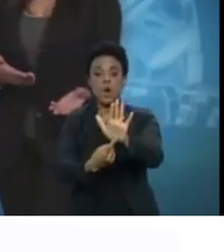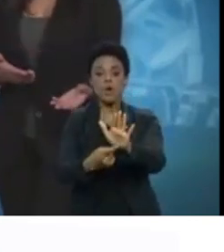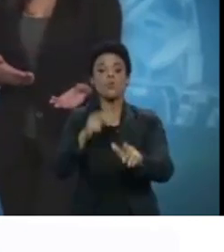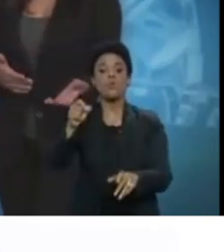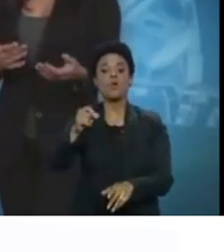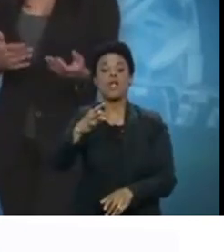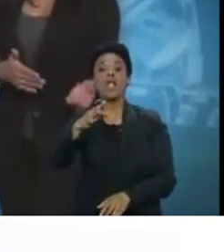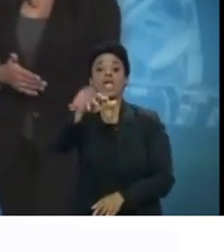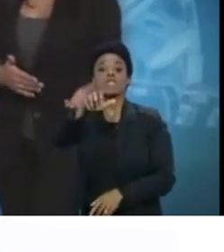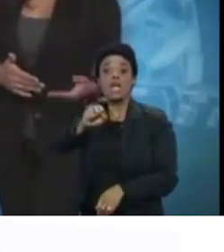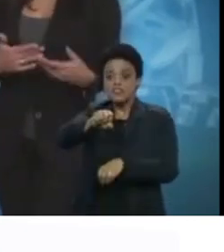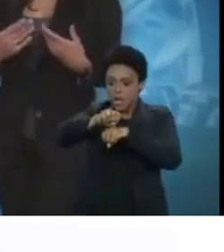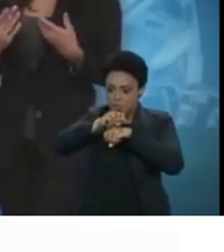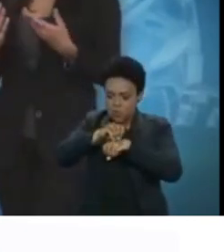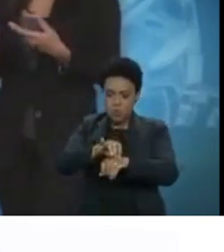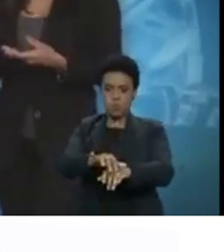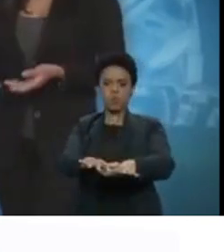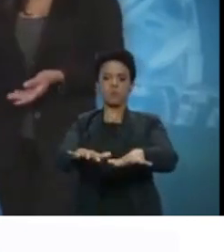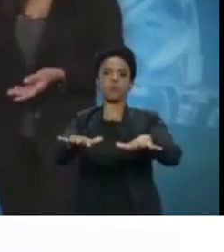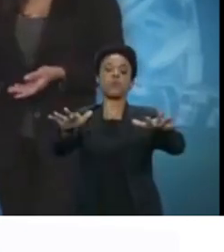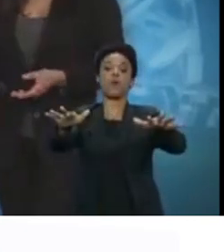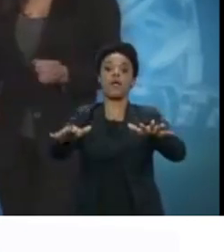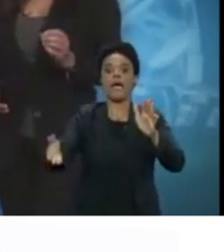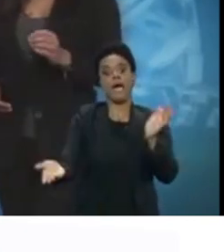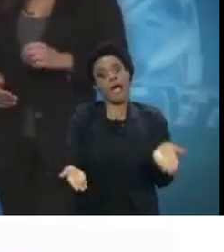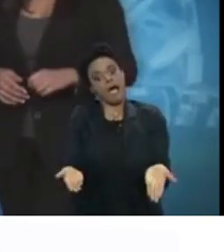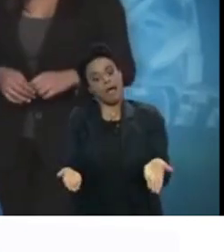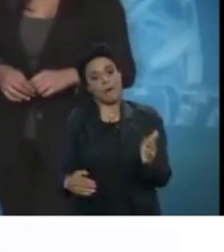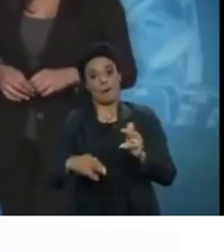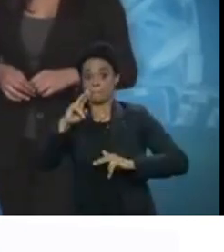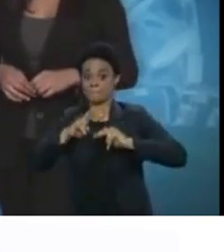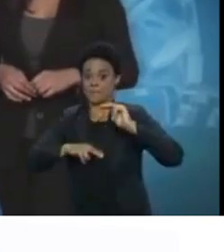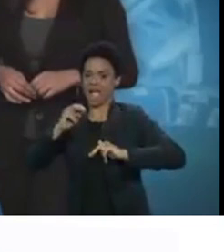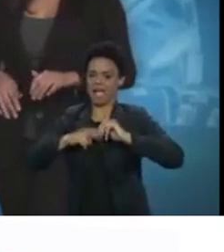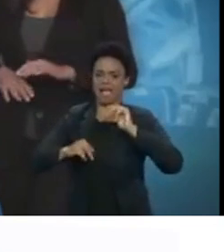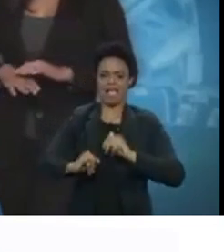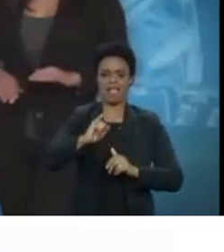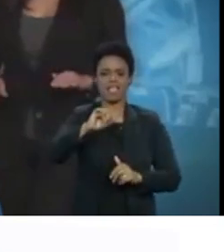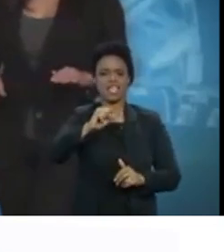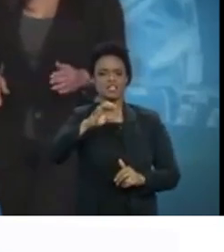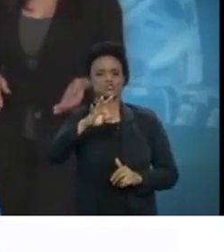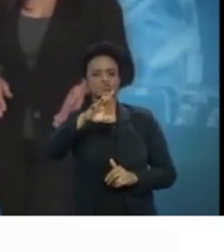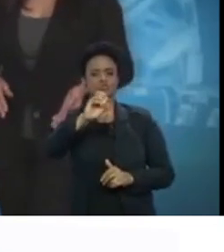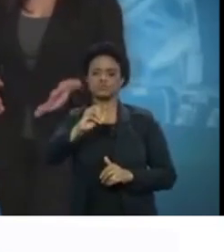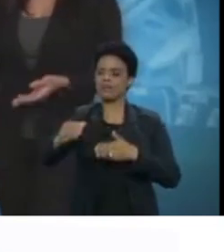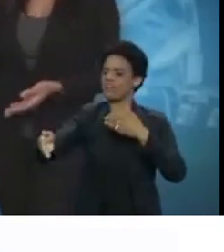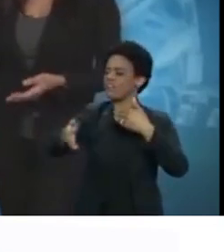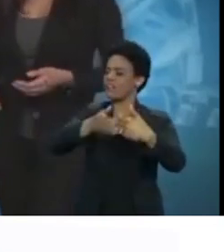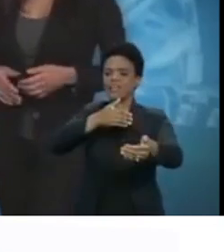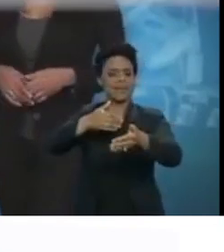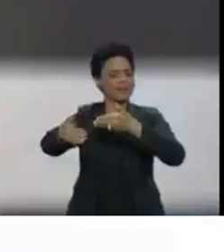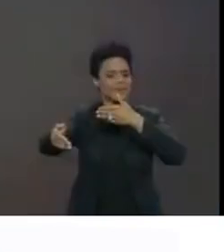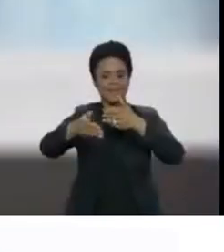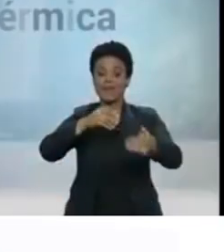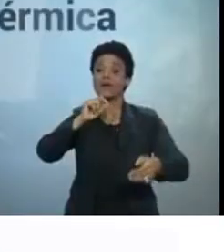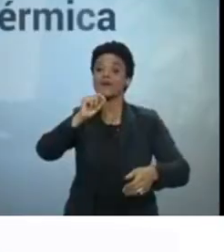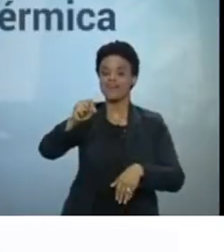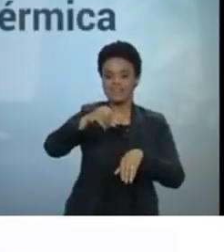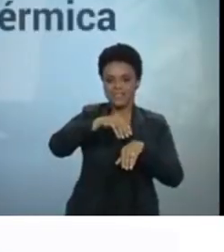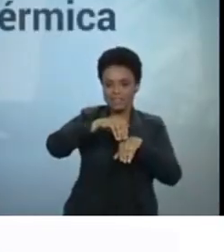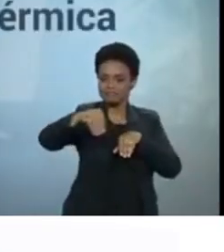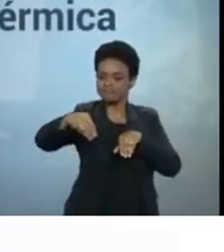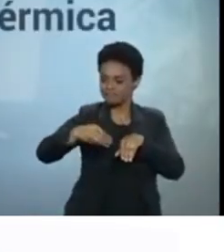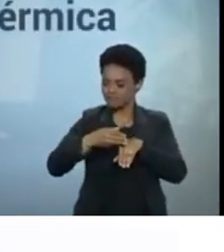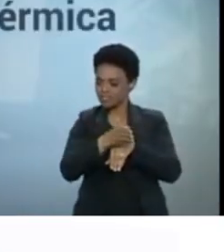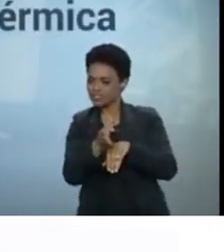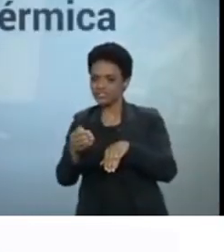por difusão, sendo que para materiais isotrópicos, a condutividade térmica independe da direção da transferência.